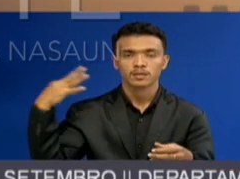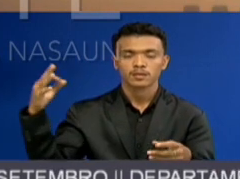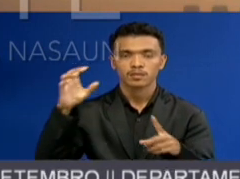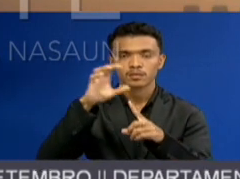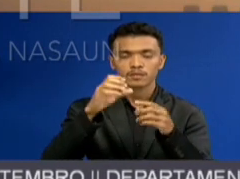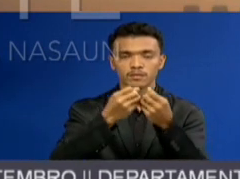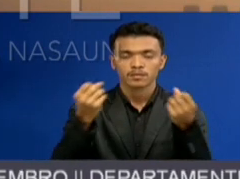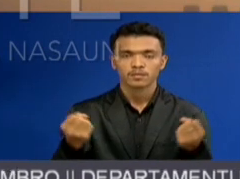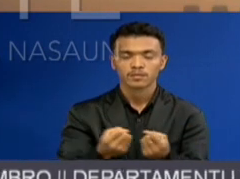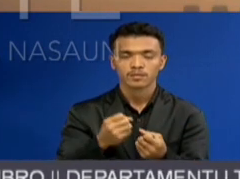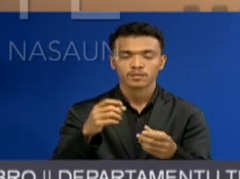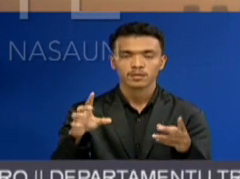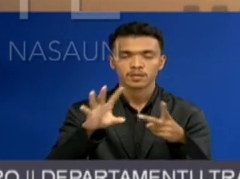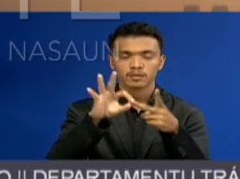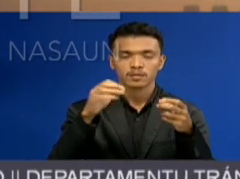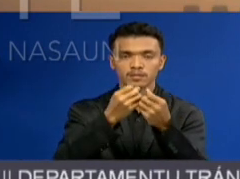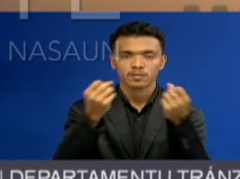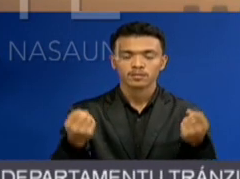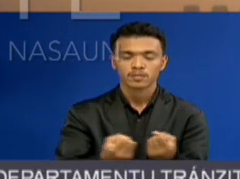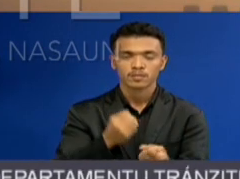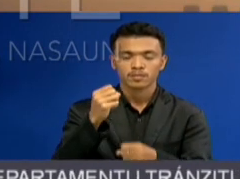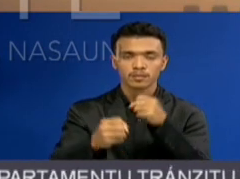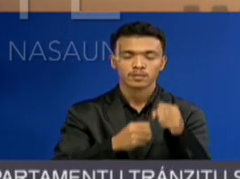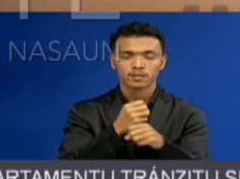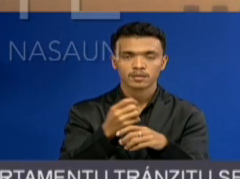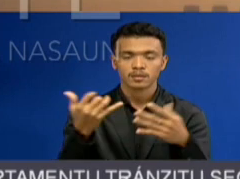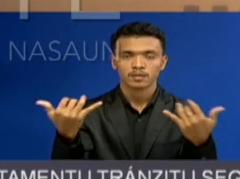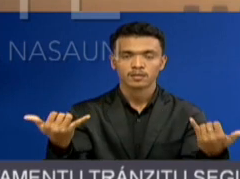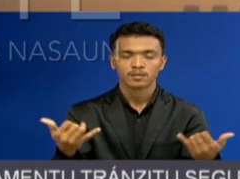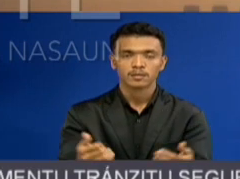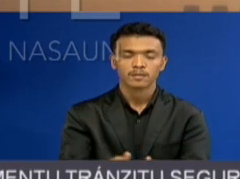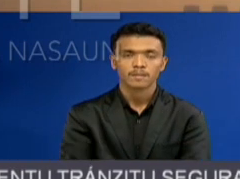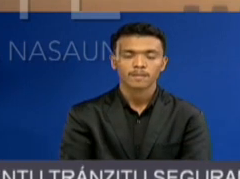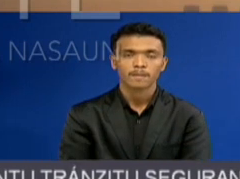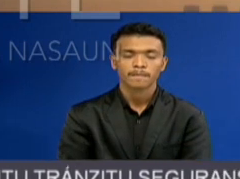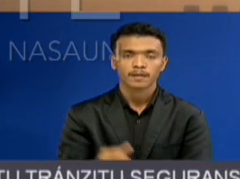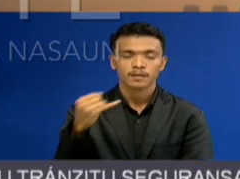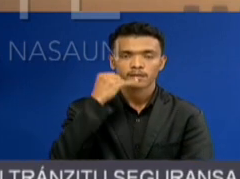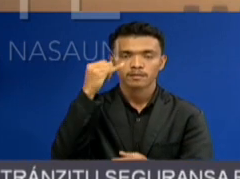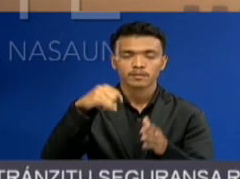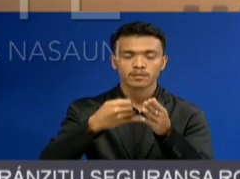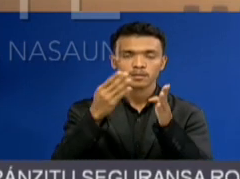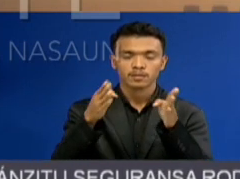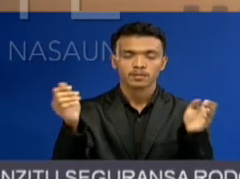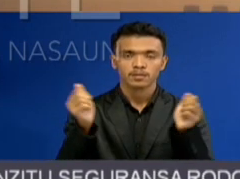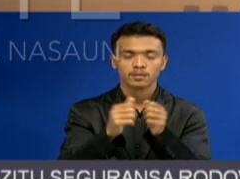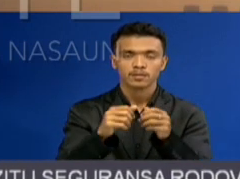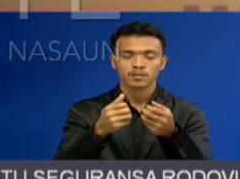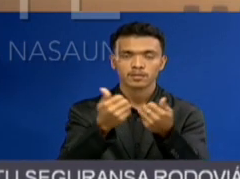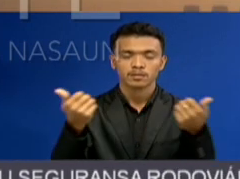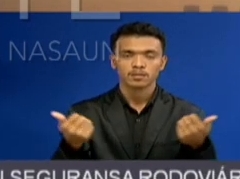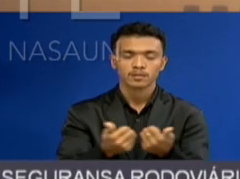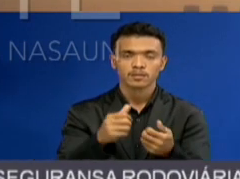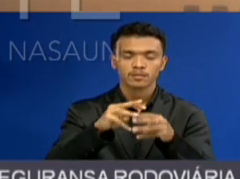Suco Tinané. Turma de acompanha a entrevista a jornalista Laurindo Raza Haba, o presidente da Associação Feto Município de Ilha, Maria Fátima,